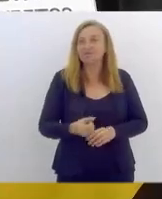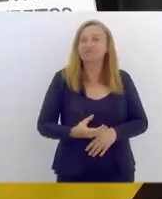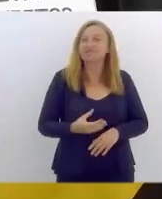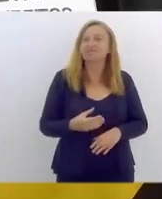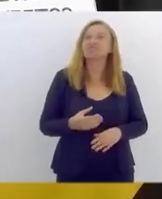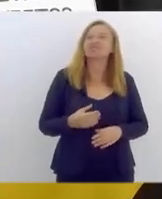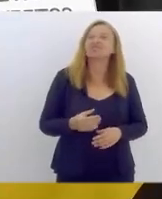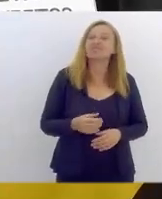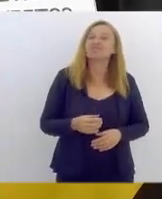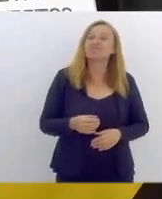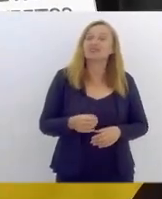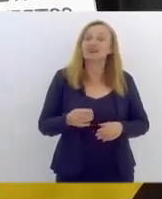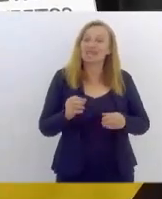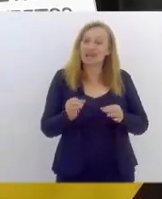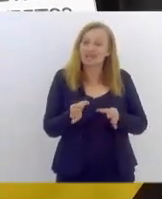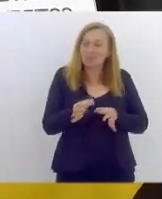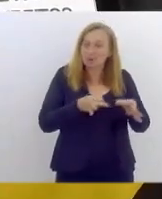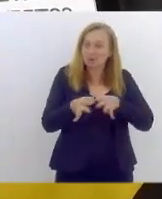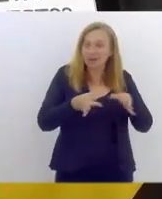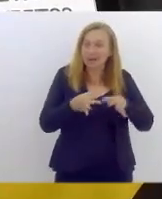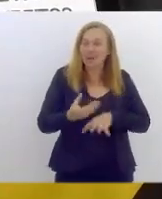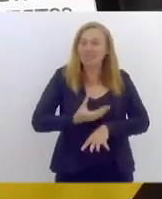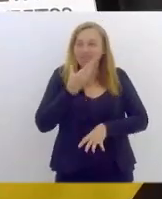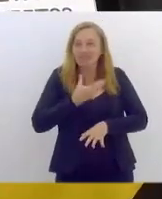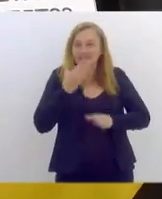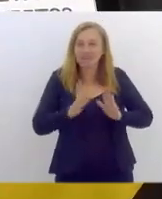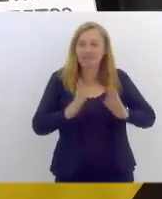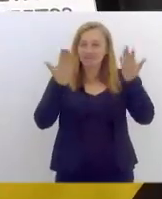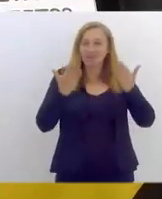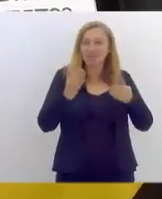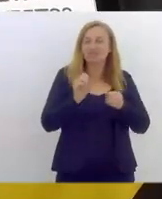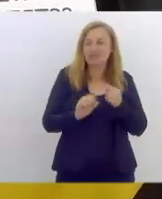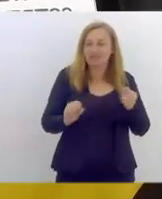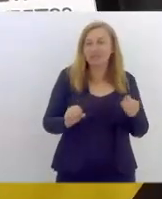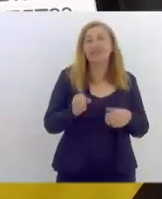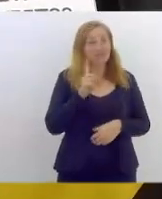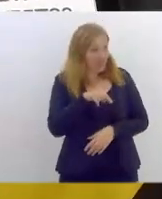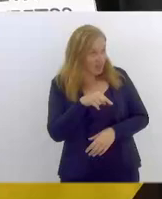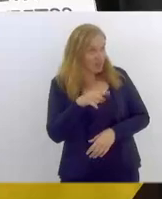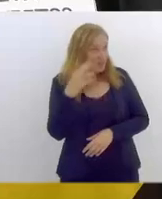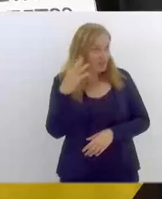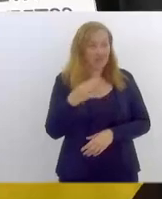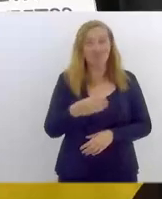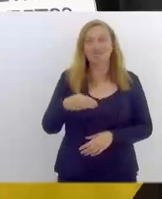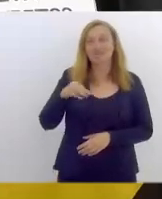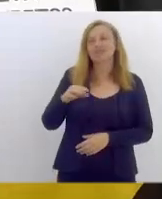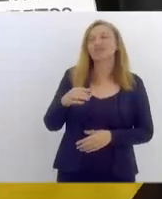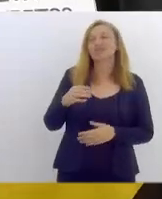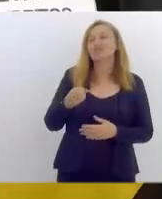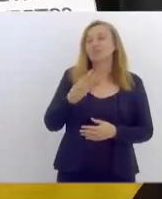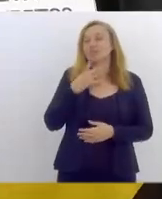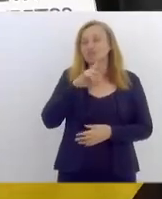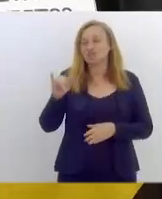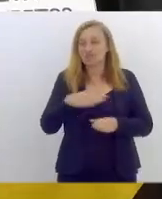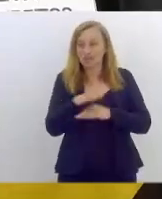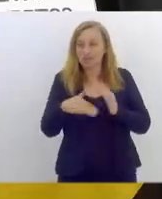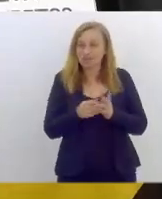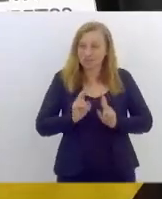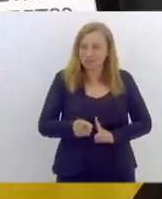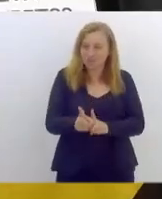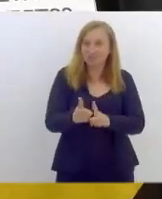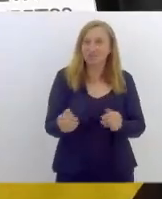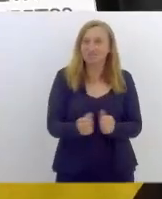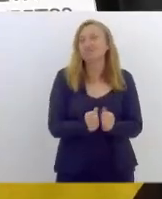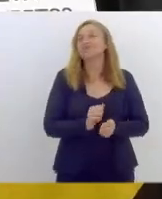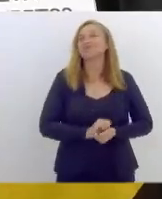Ela montava a árvore de Natal e fazia muita festa para todos, não é, Mônica? Então é isso. Muito obrigada mais uma vez, bom dia para todos, e vamos continuar. Sigamos